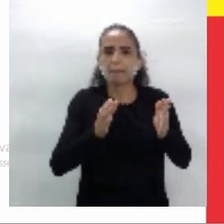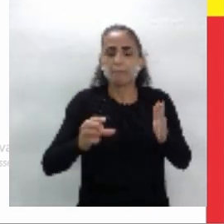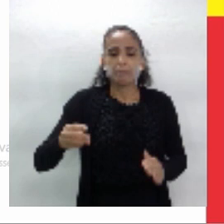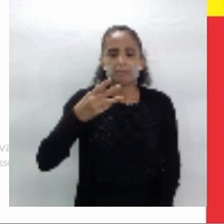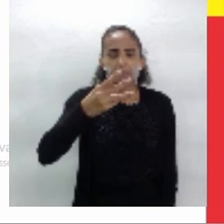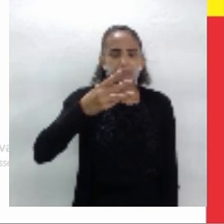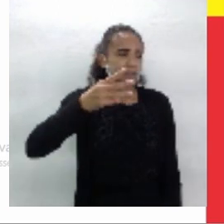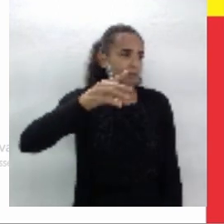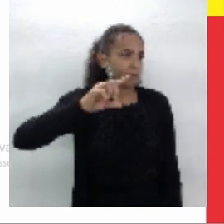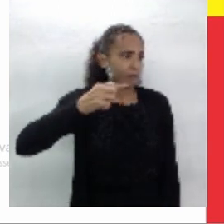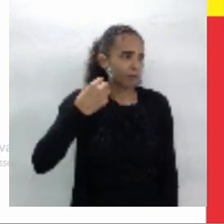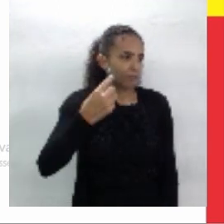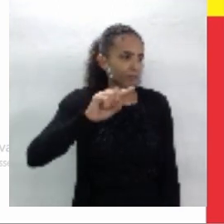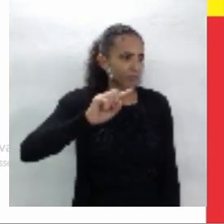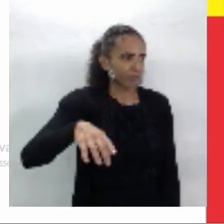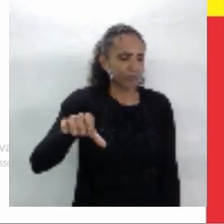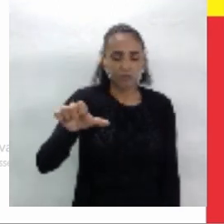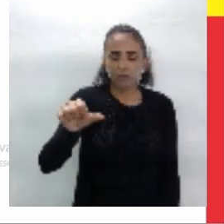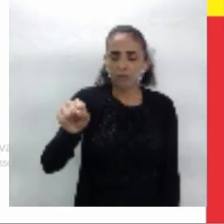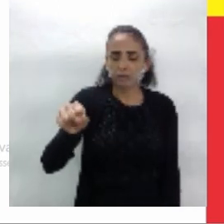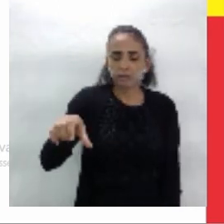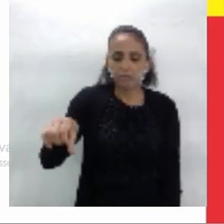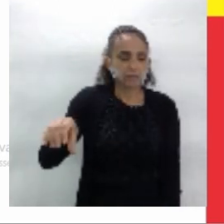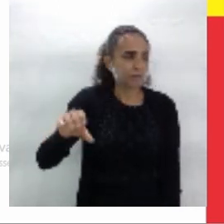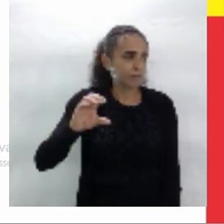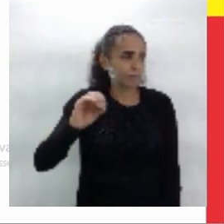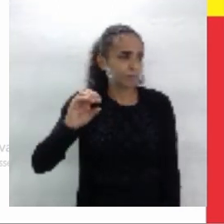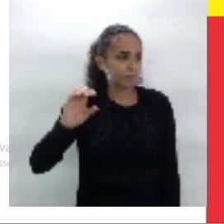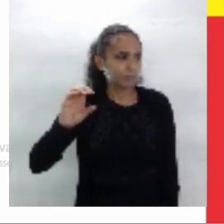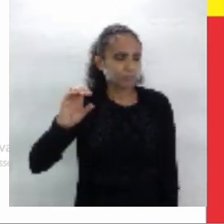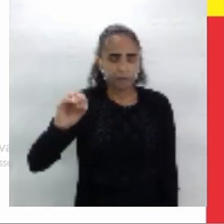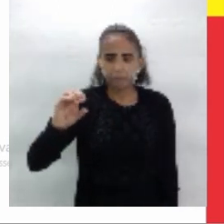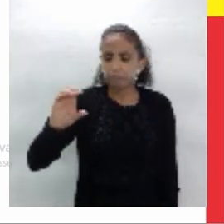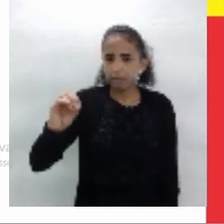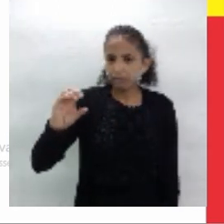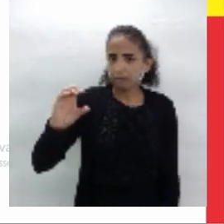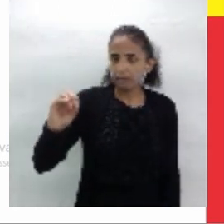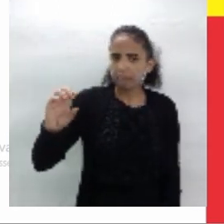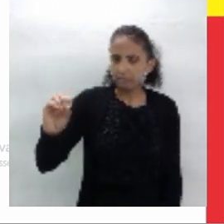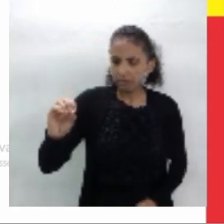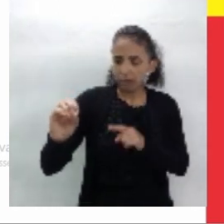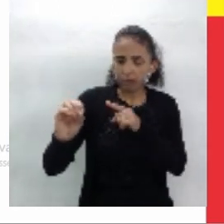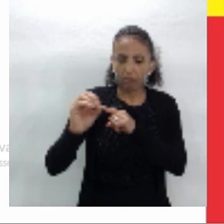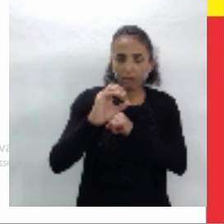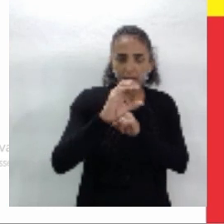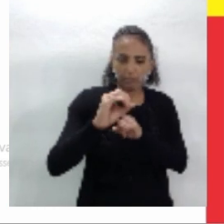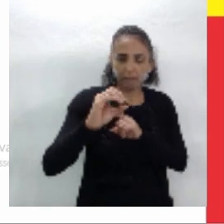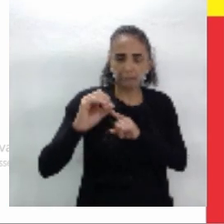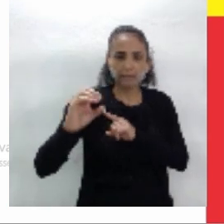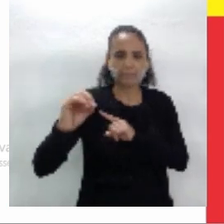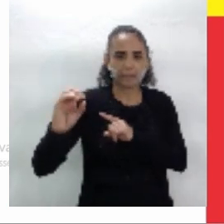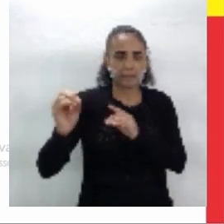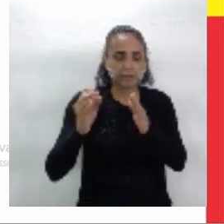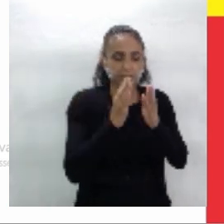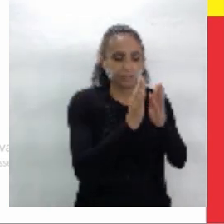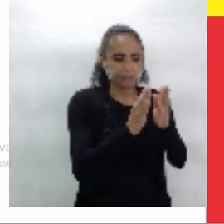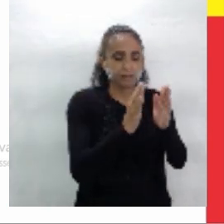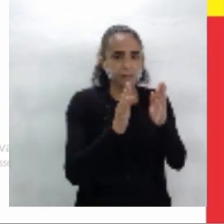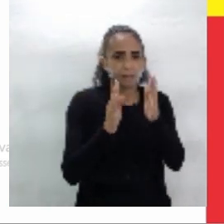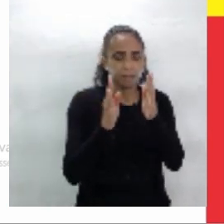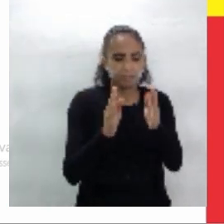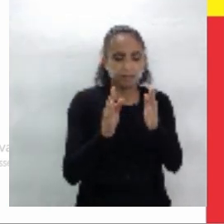31 milhões, nesse caso nós temos 31, 8, 9 e 5 zeros. Então, que número é esse? Você separa de 3 em